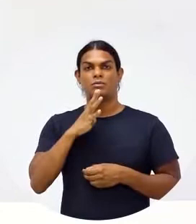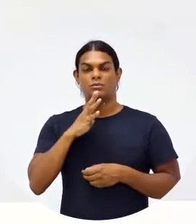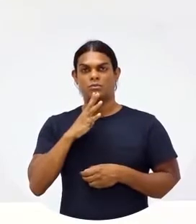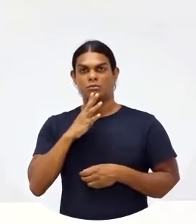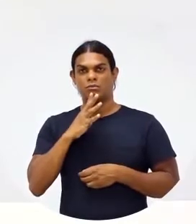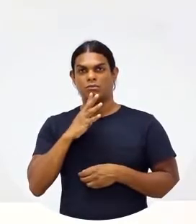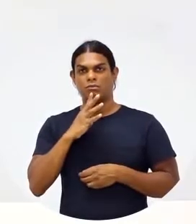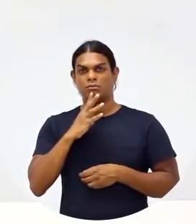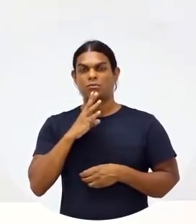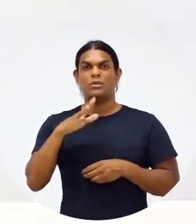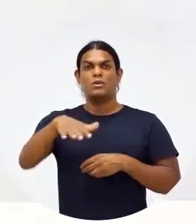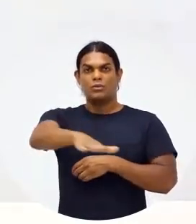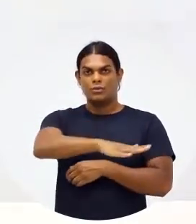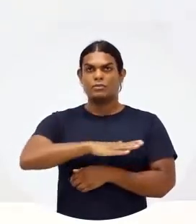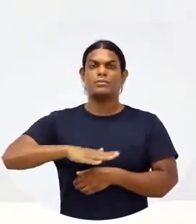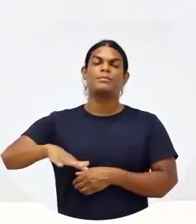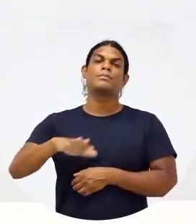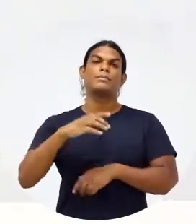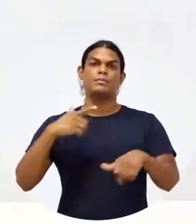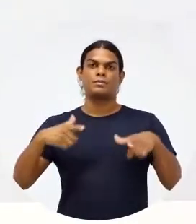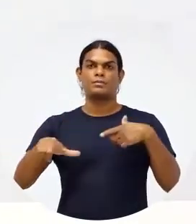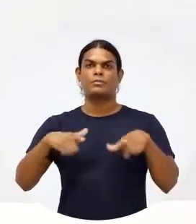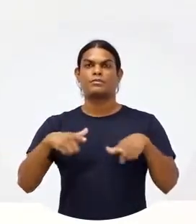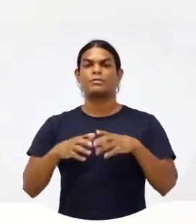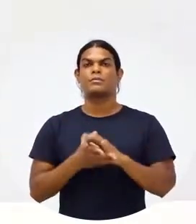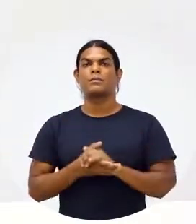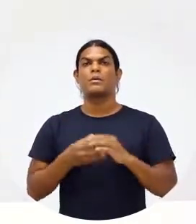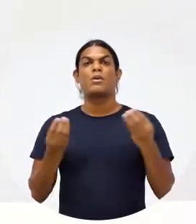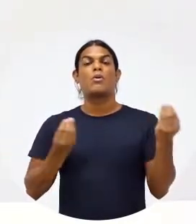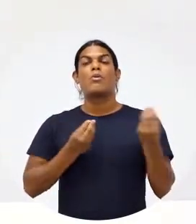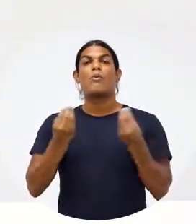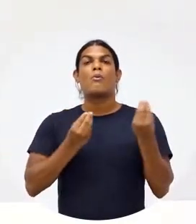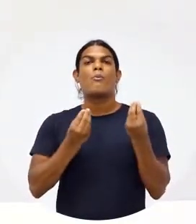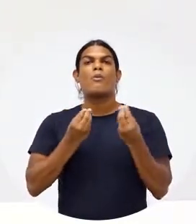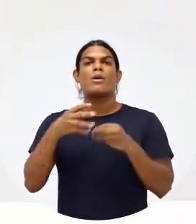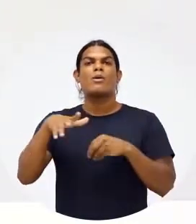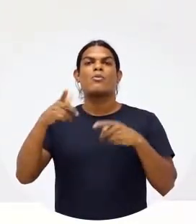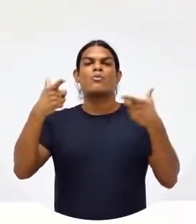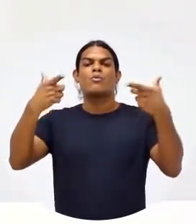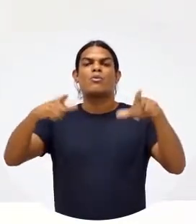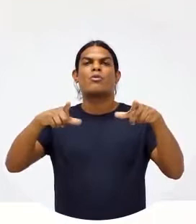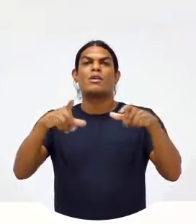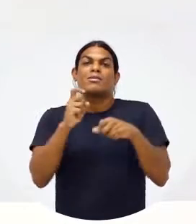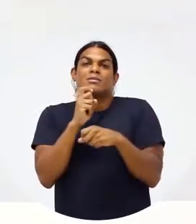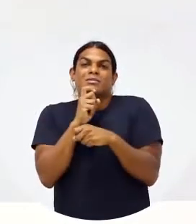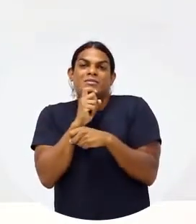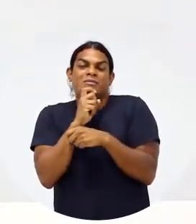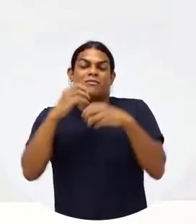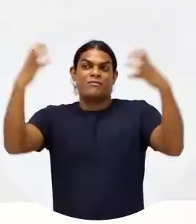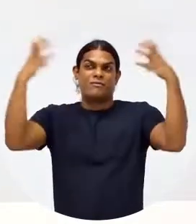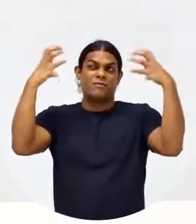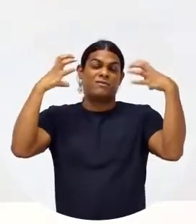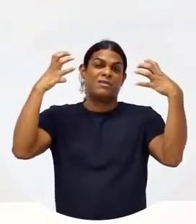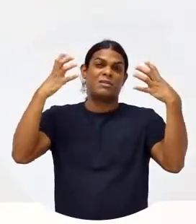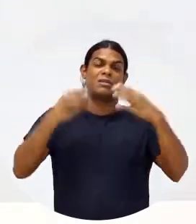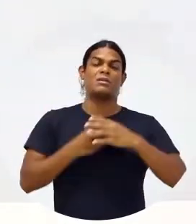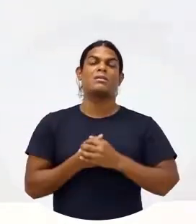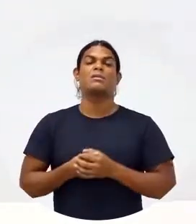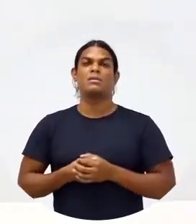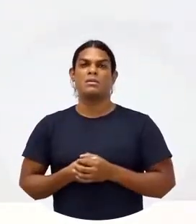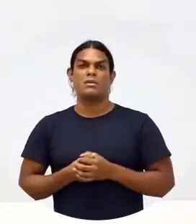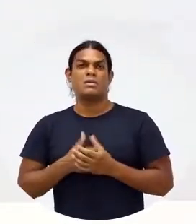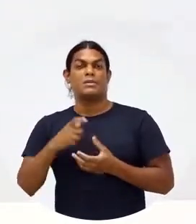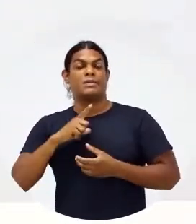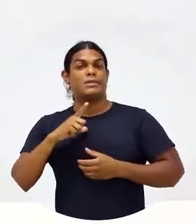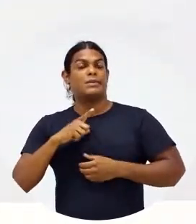os detalhes do ambiente de trabalho, como é a questão da climatização, como é a questão da umidade, se tem